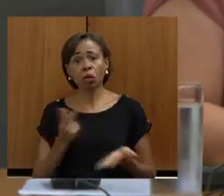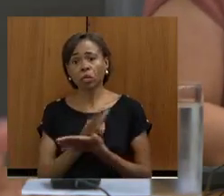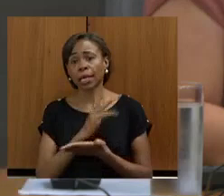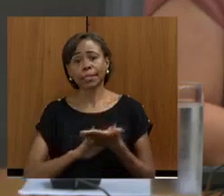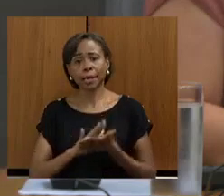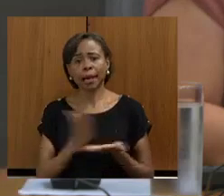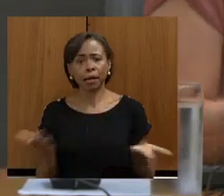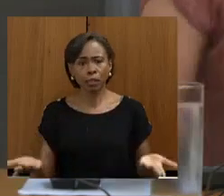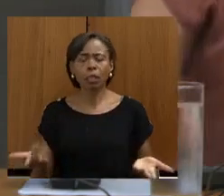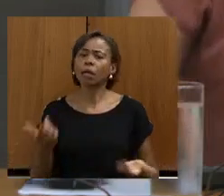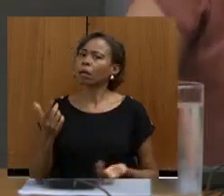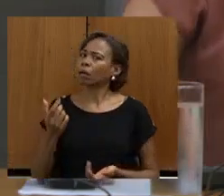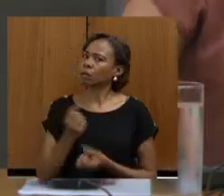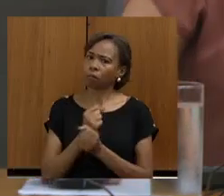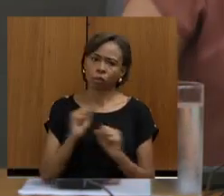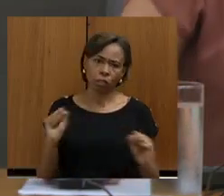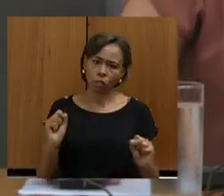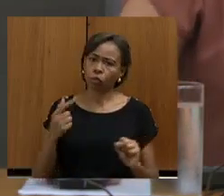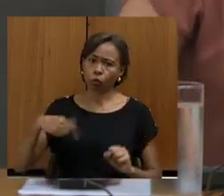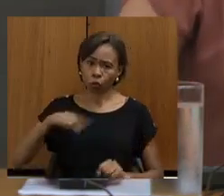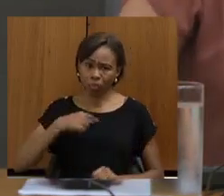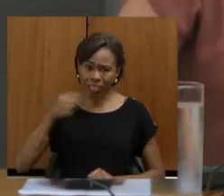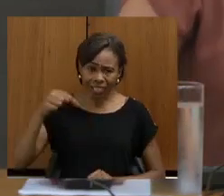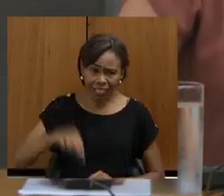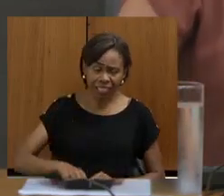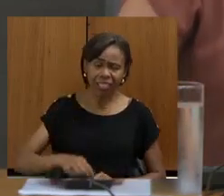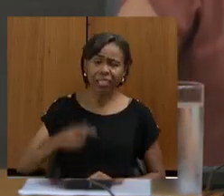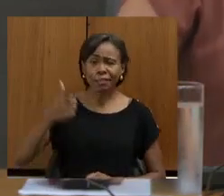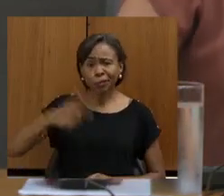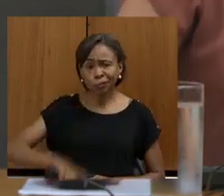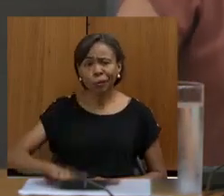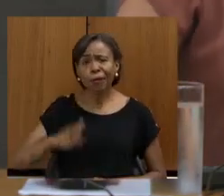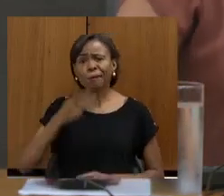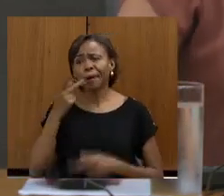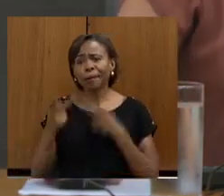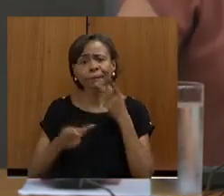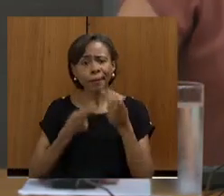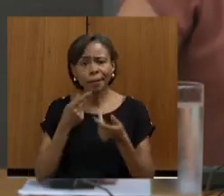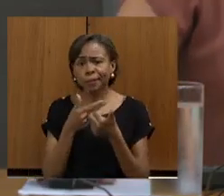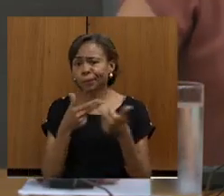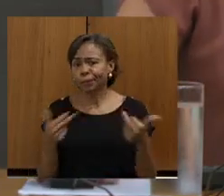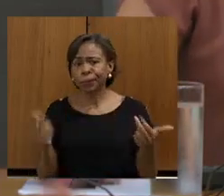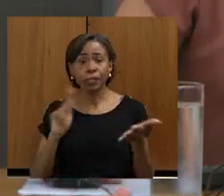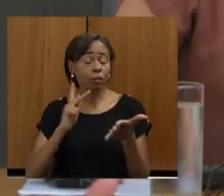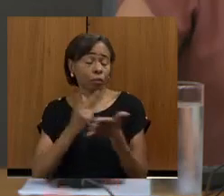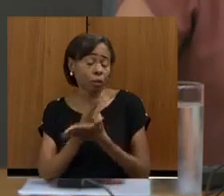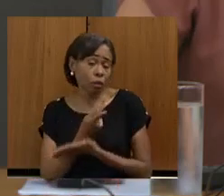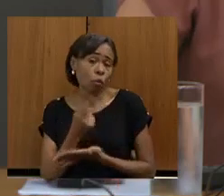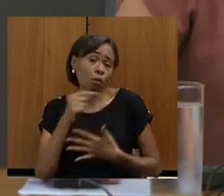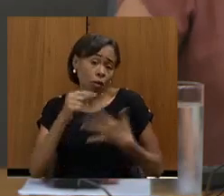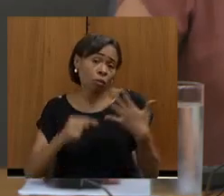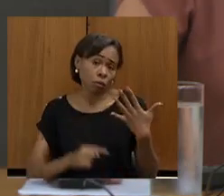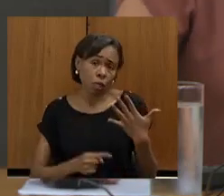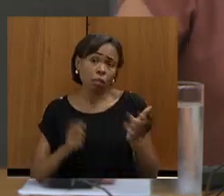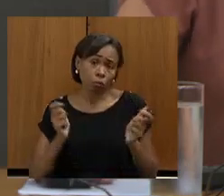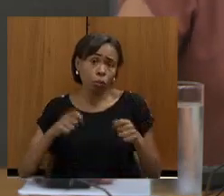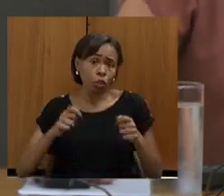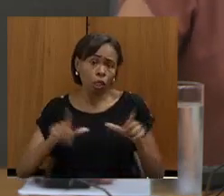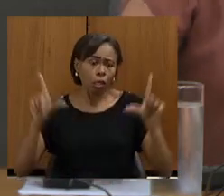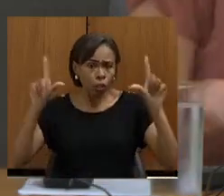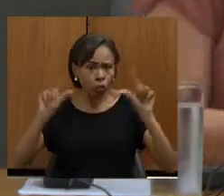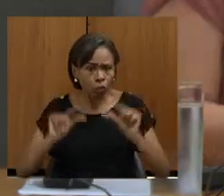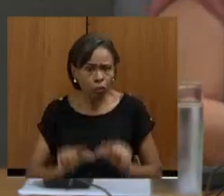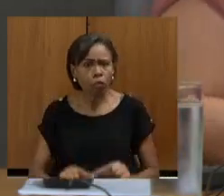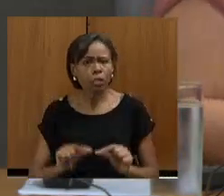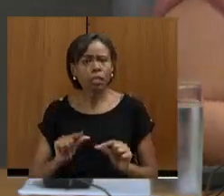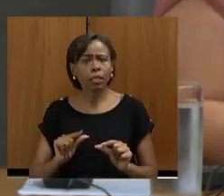ter que estar aqui numa tarde dessa, discutindo fatos que acontecem ali, que, de fato, poderiam ser minimizados